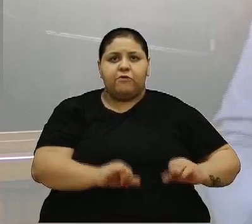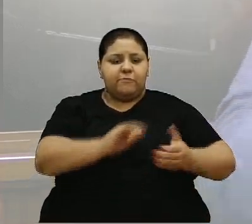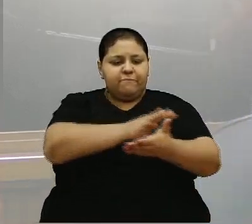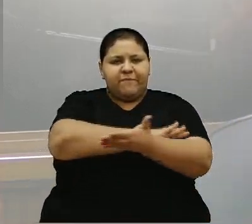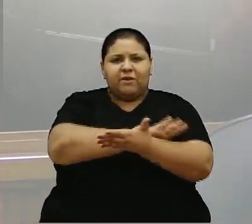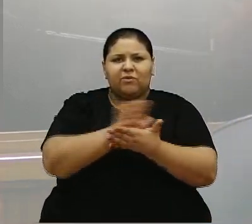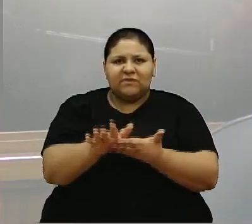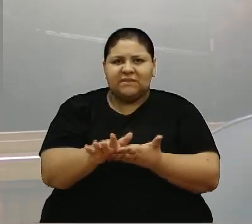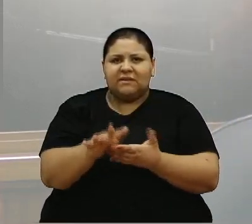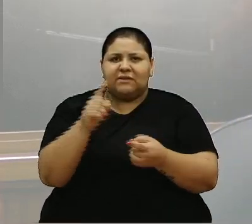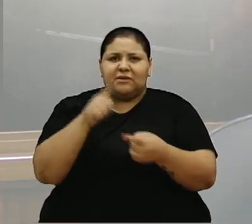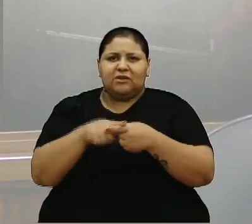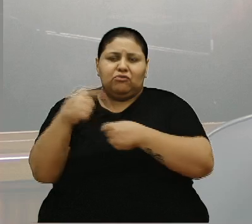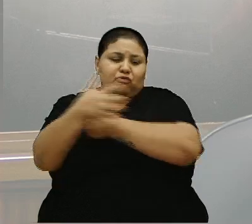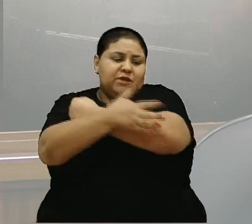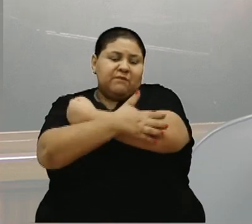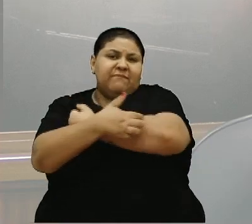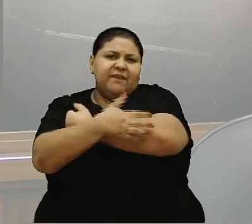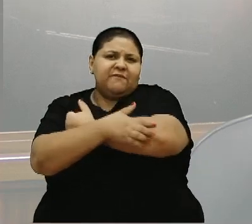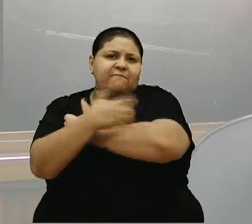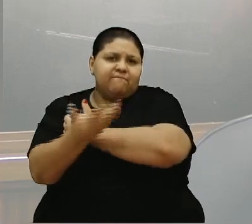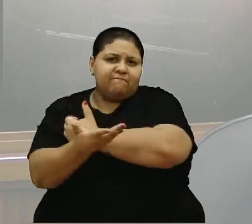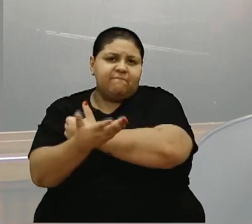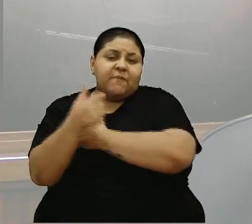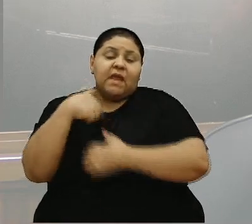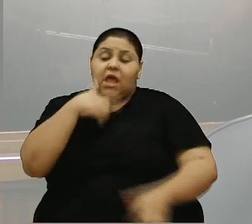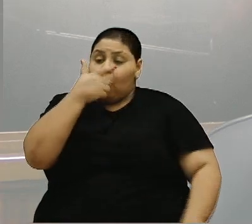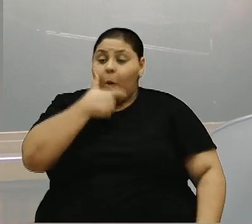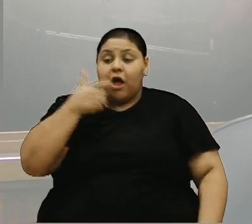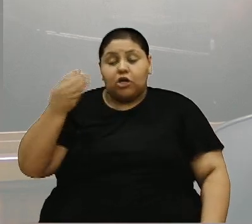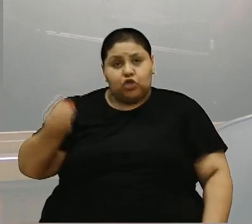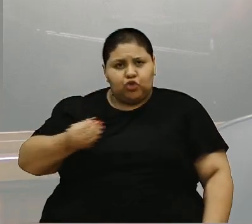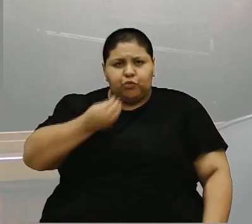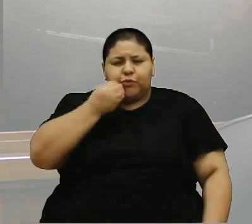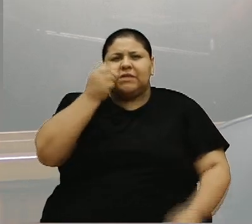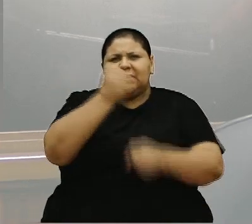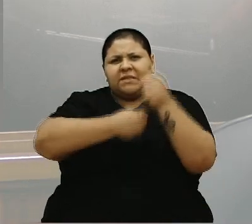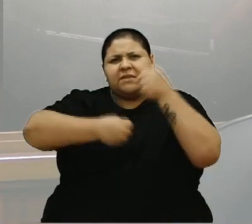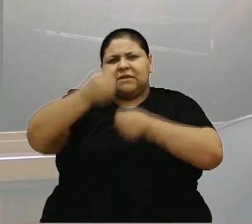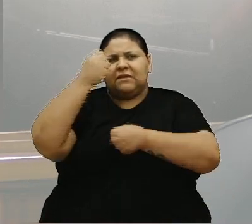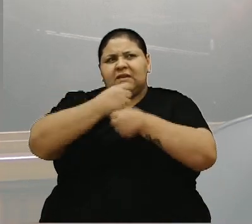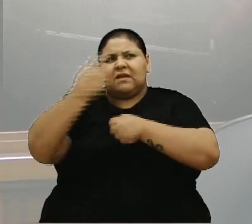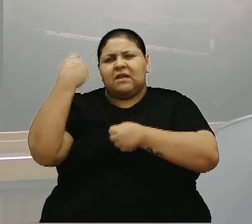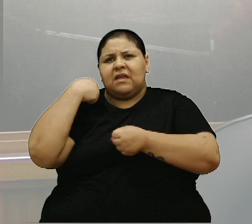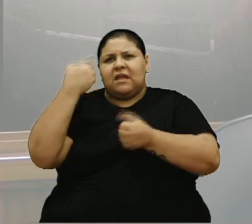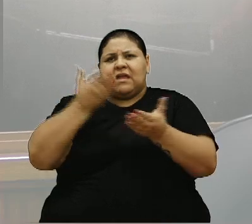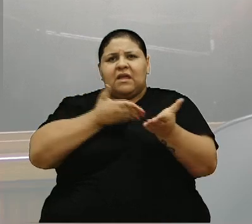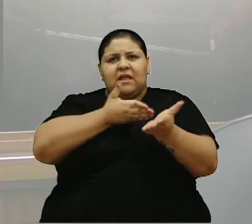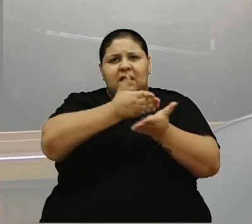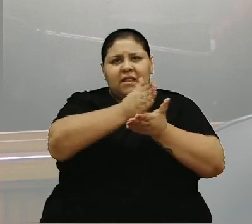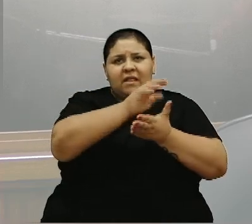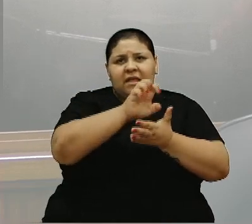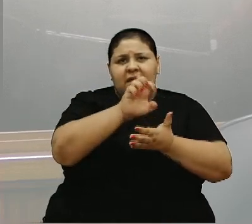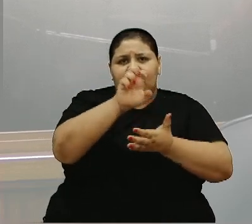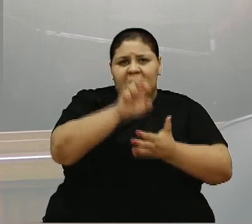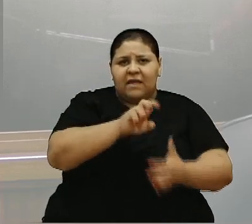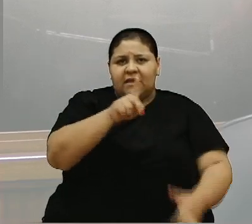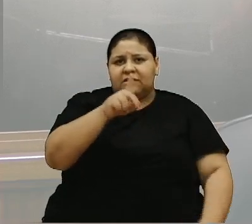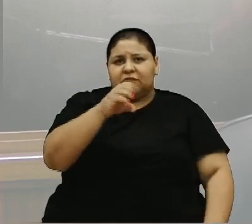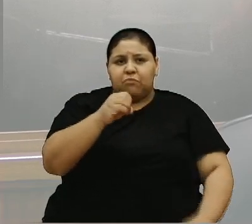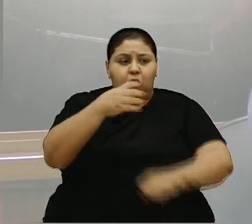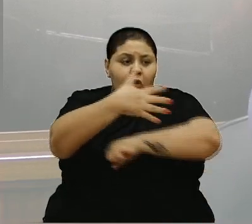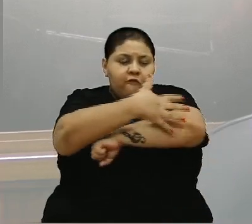estão na periferia. Então, eu acho oportuno. O ano passado, eu participei da Expo Favela, que é